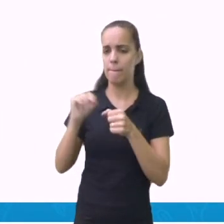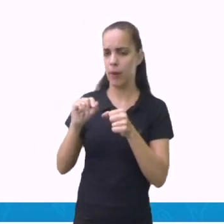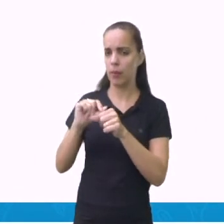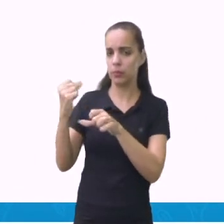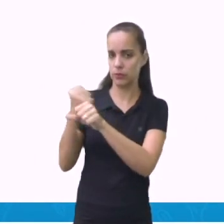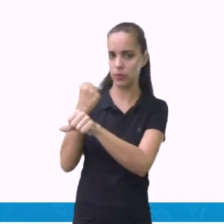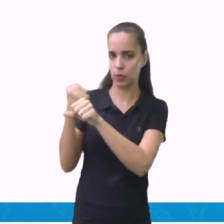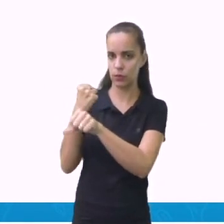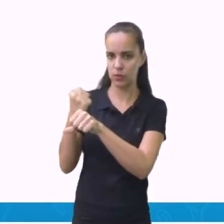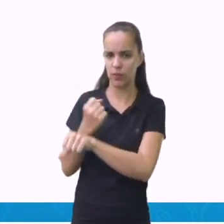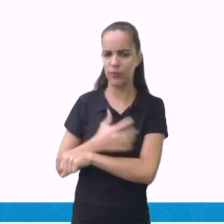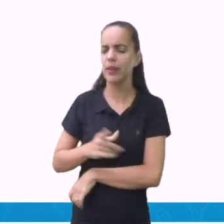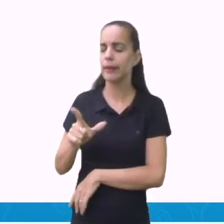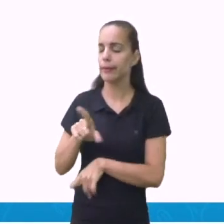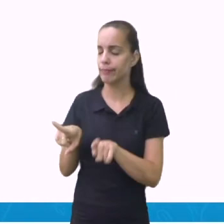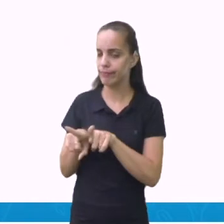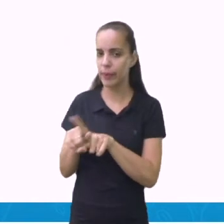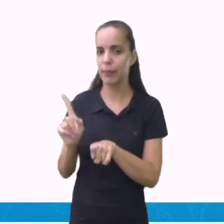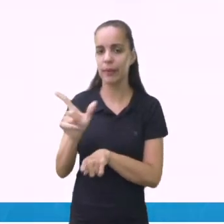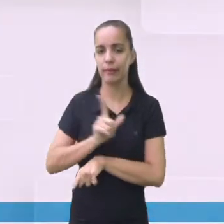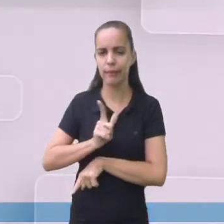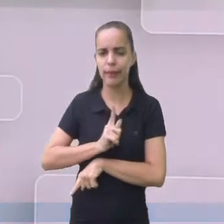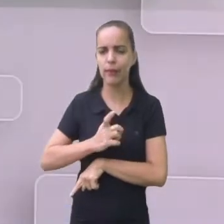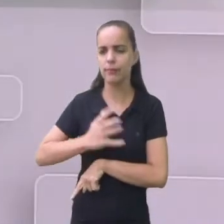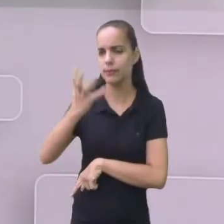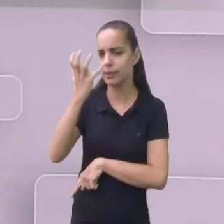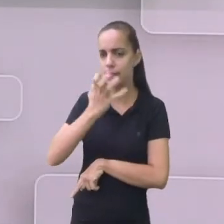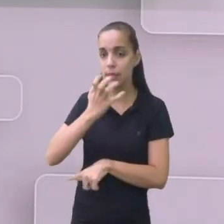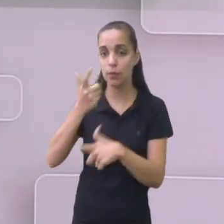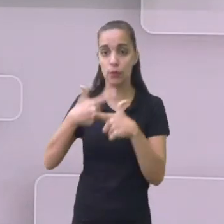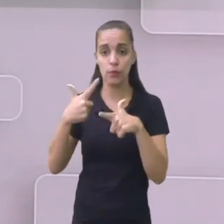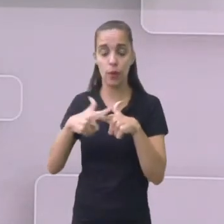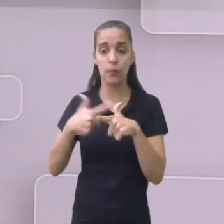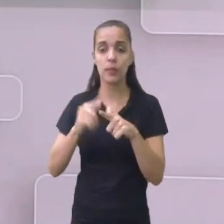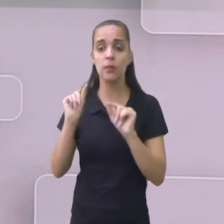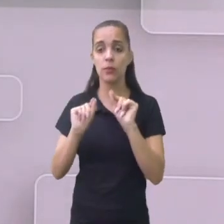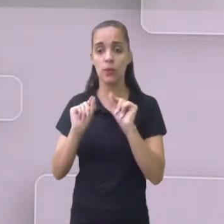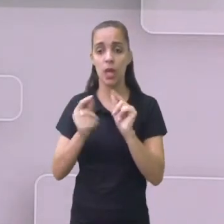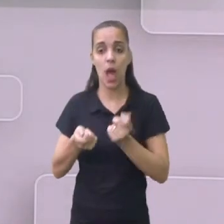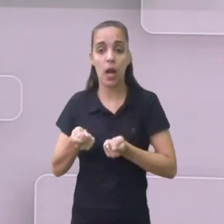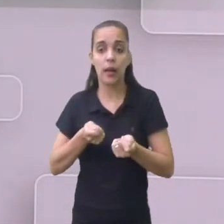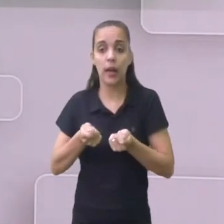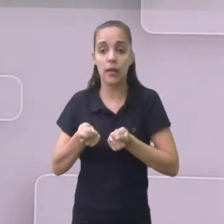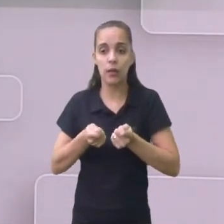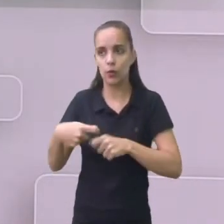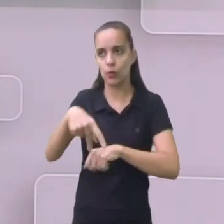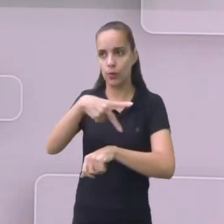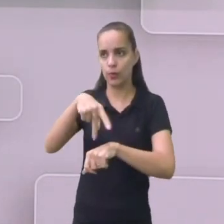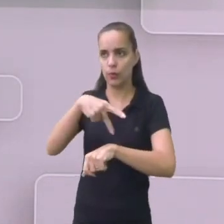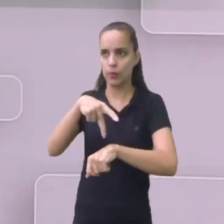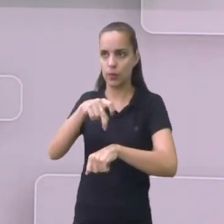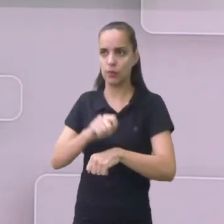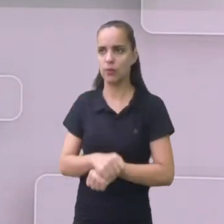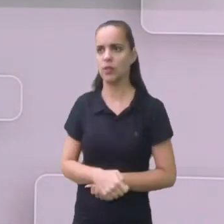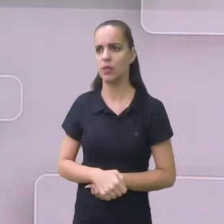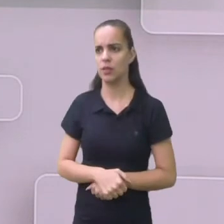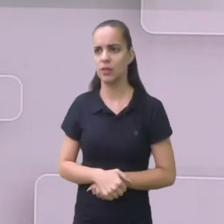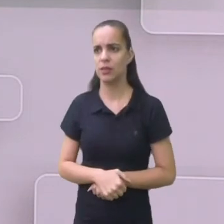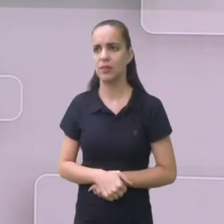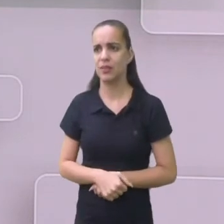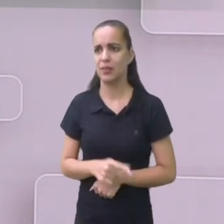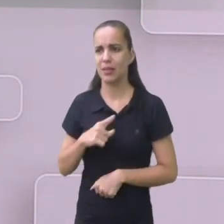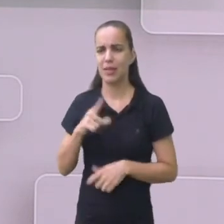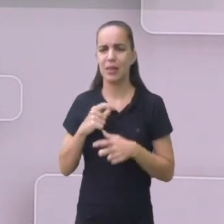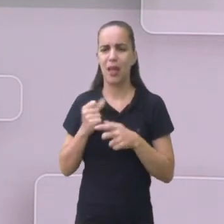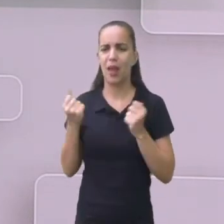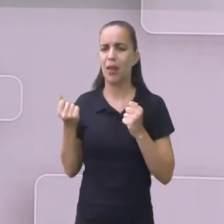sério problema para a economia. Claro que não podia ser diferente. Uma construção deste tamanho, o envolvimento